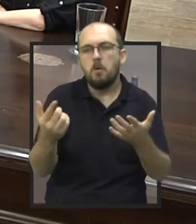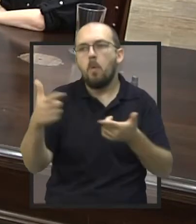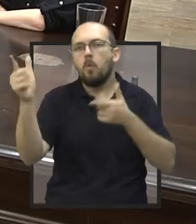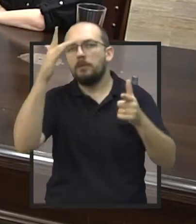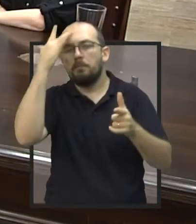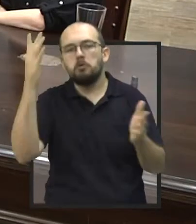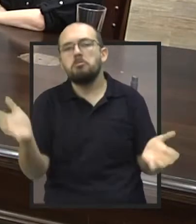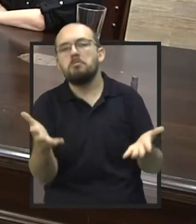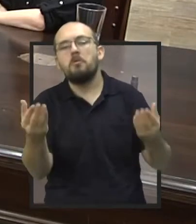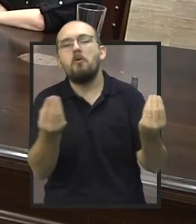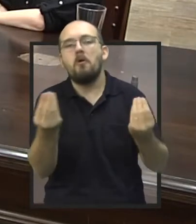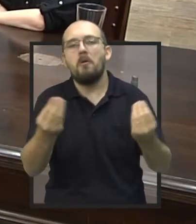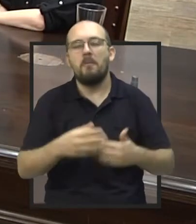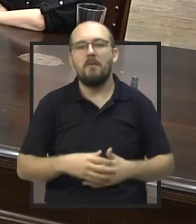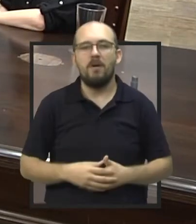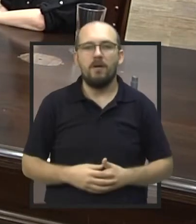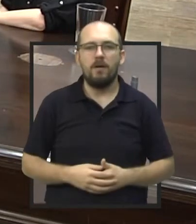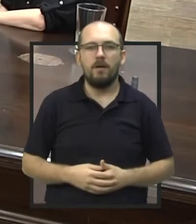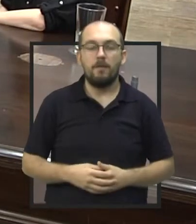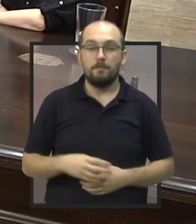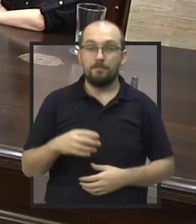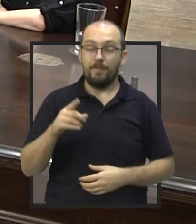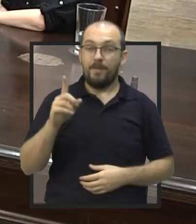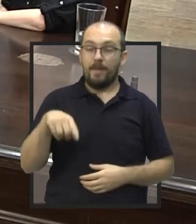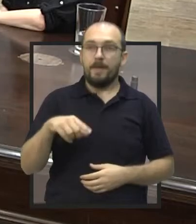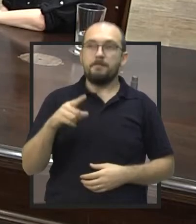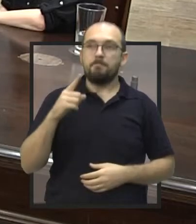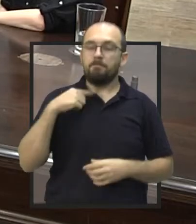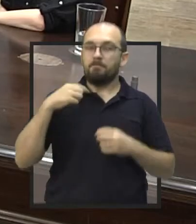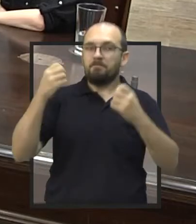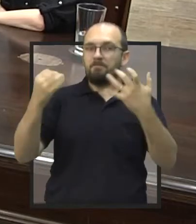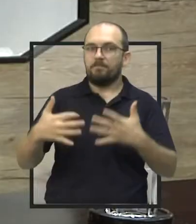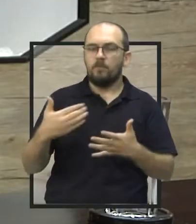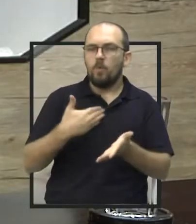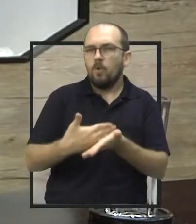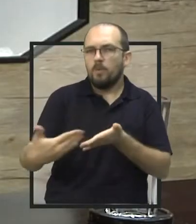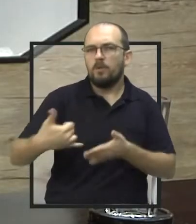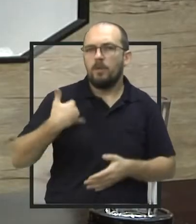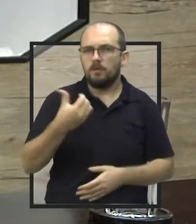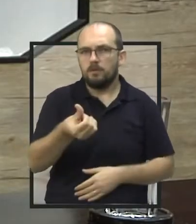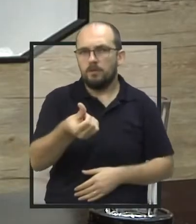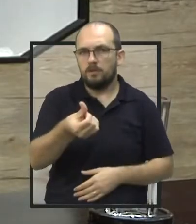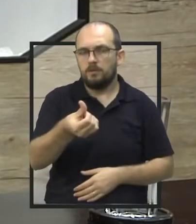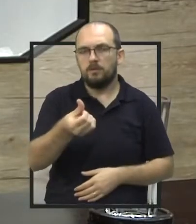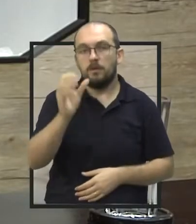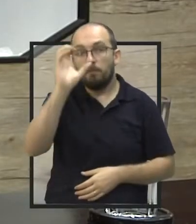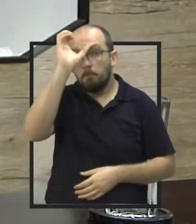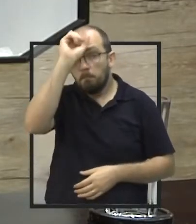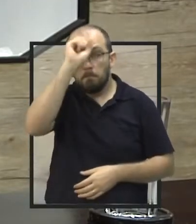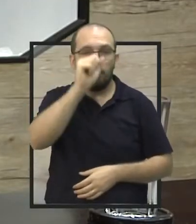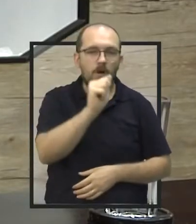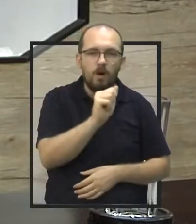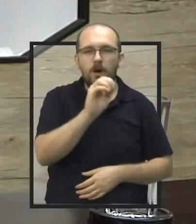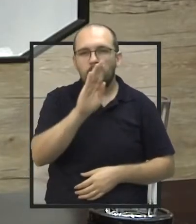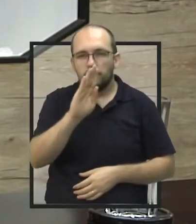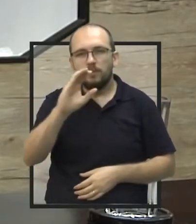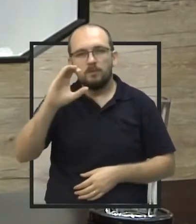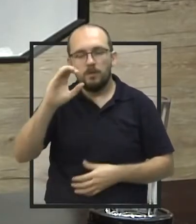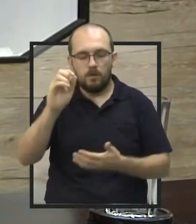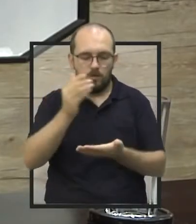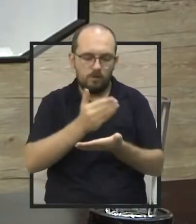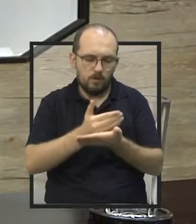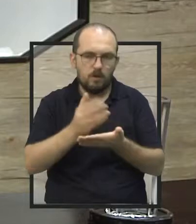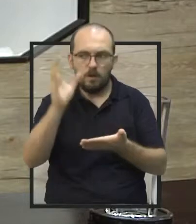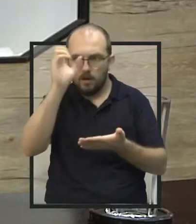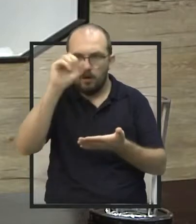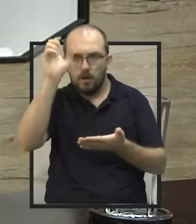seus leitores são curiosos, a gente quer saber um pouco sobre a sua trajetória como escritora, que aflora desde muito cedo, né? Você comentou agora há